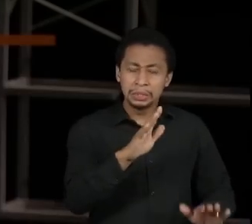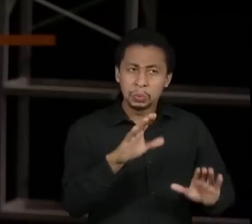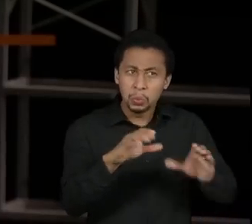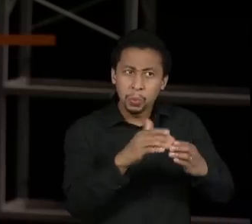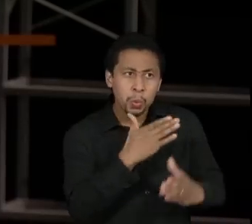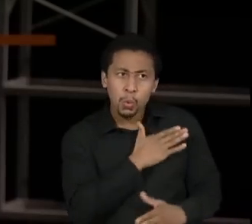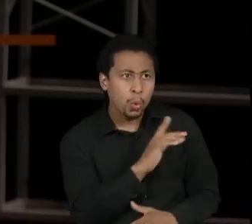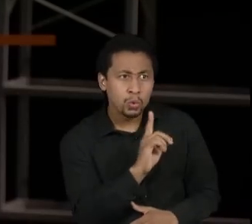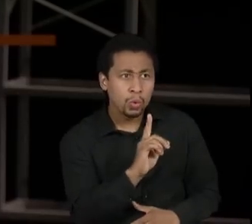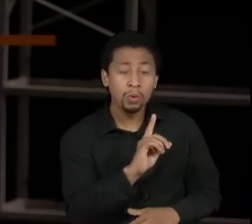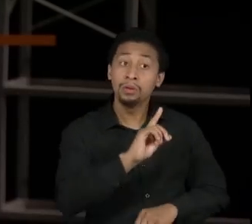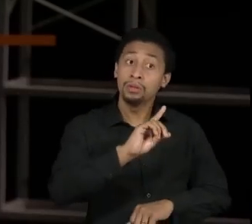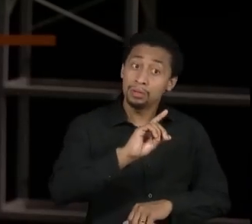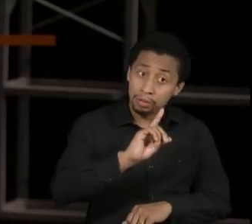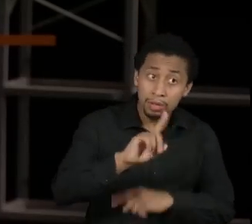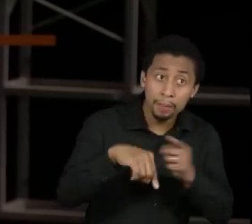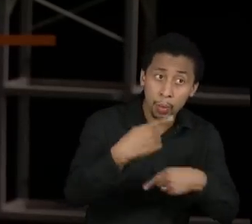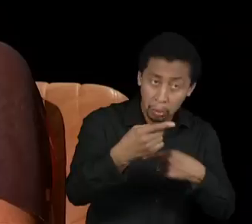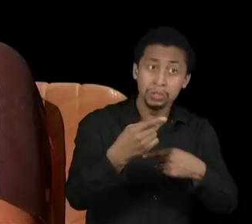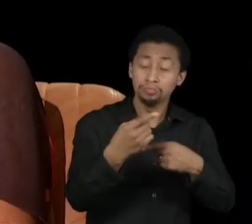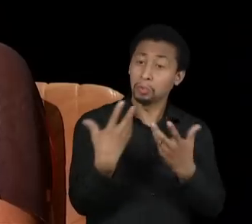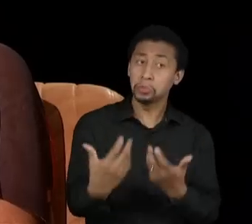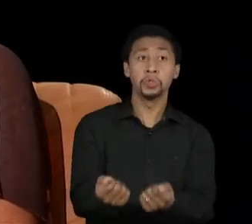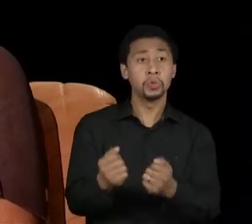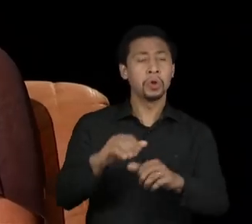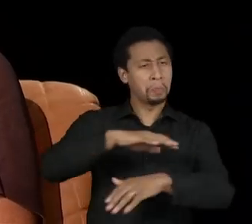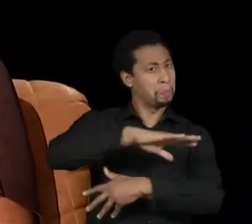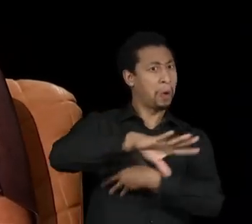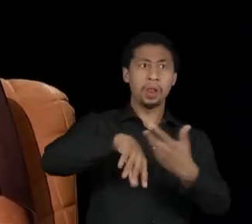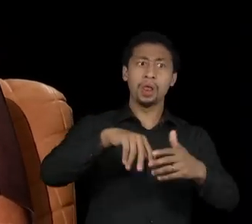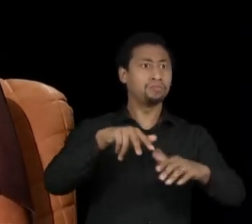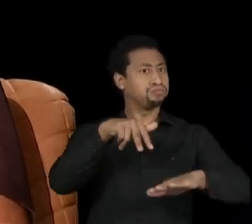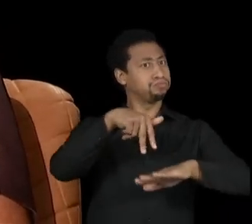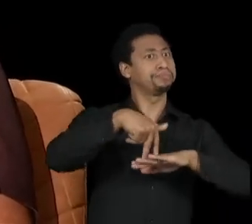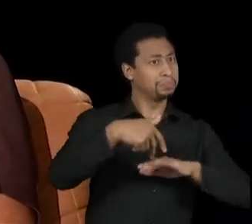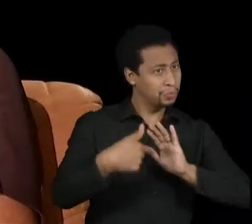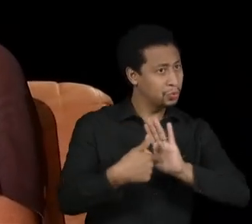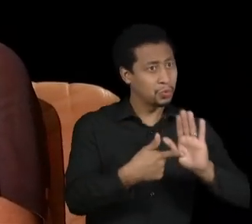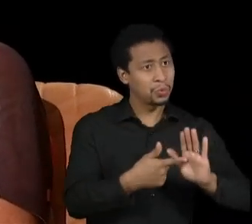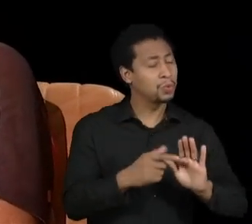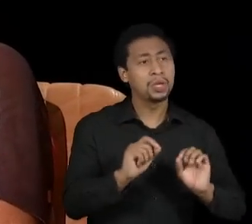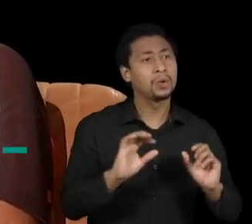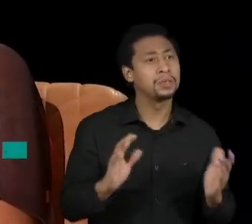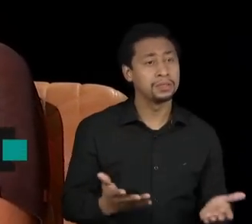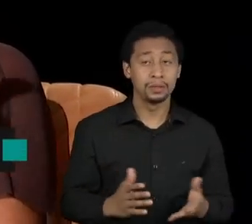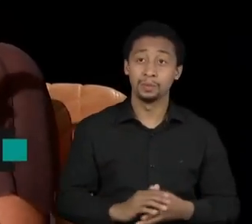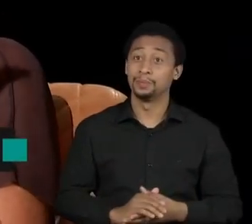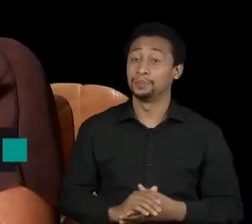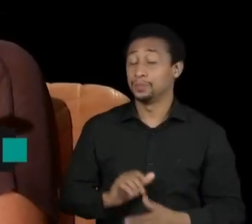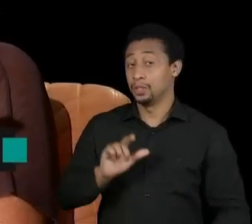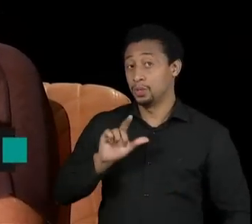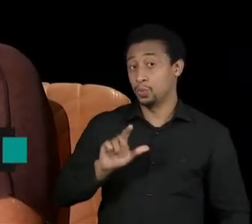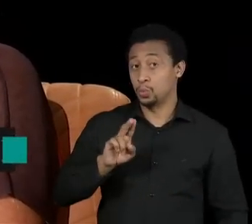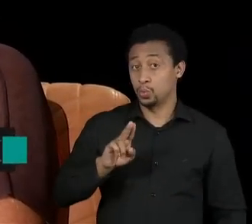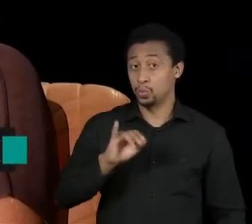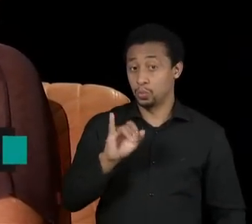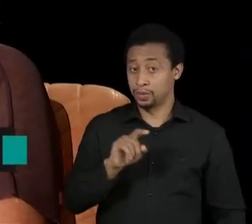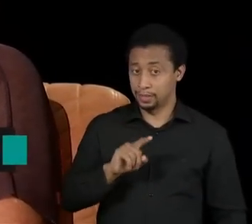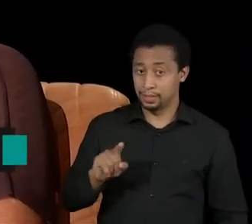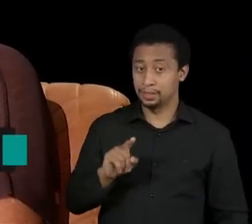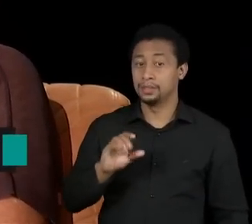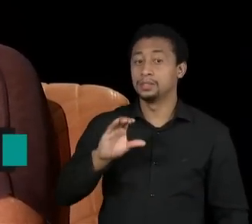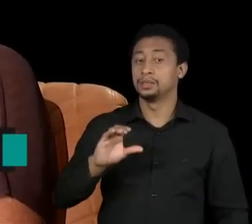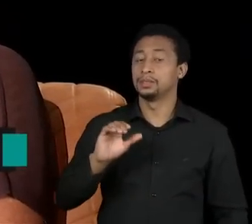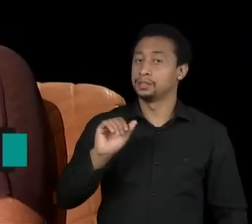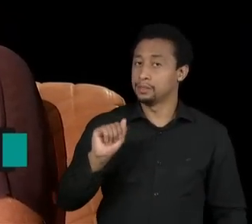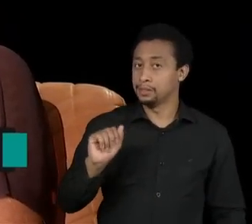montagem revolucionária. Como é que foi isso? O Luiz Carlos Maciel, ele deu para o Renato Borg